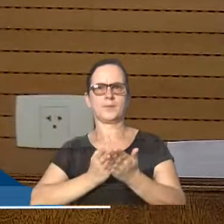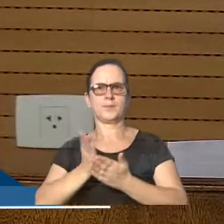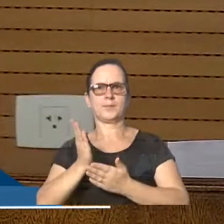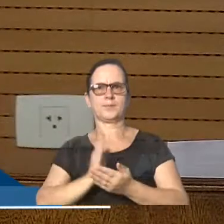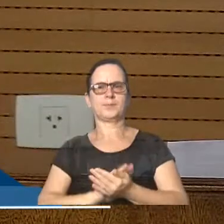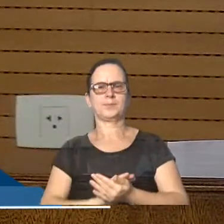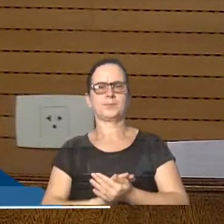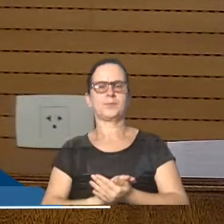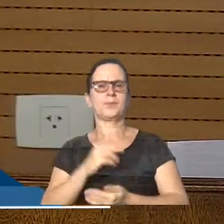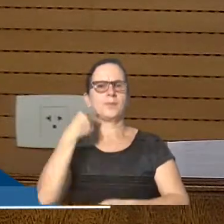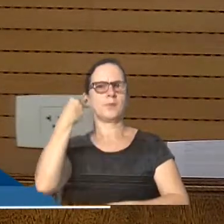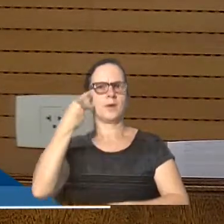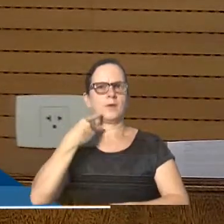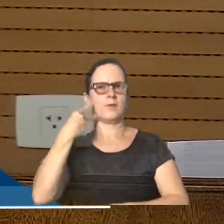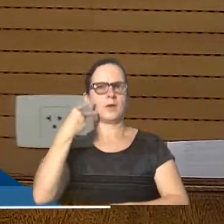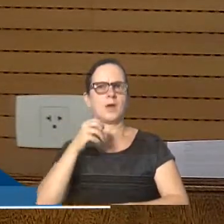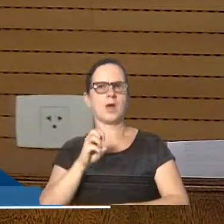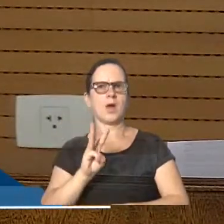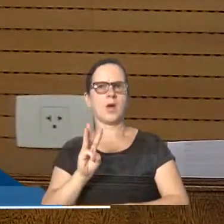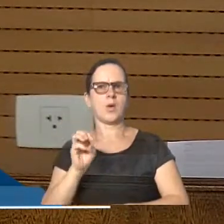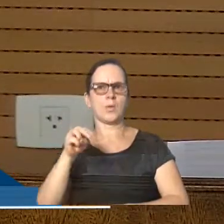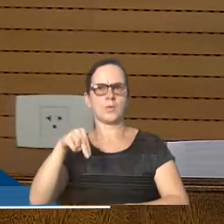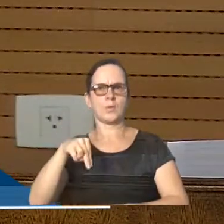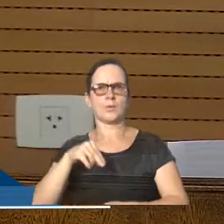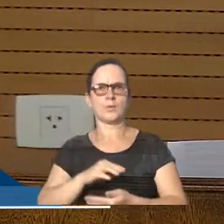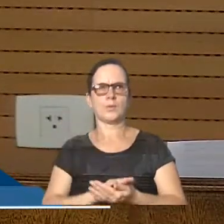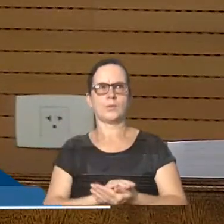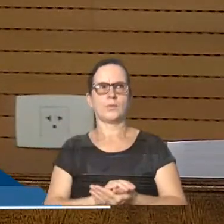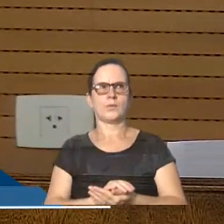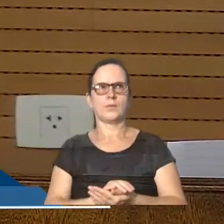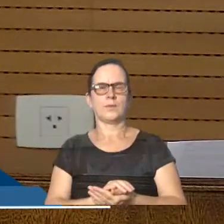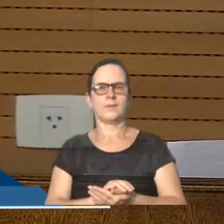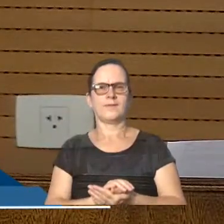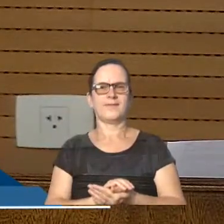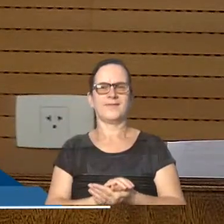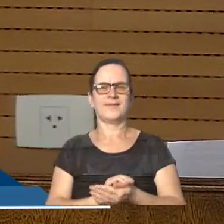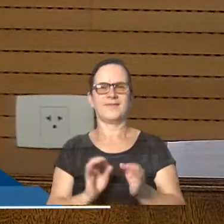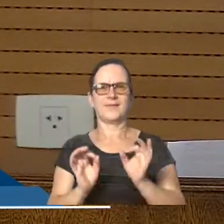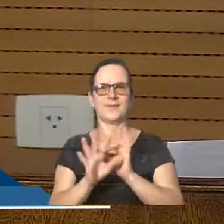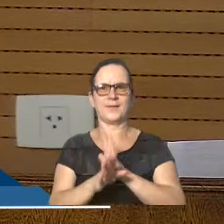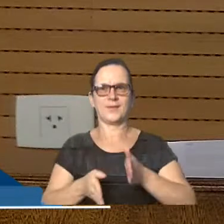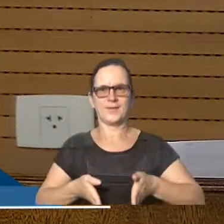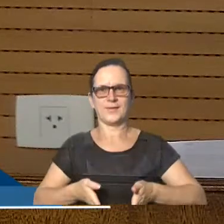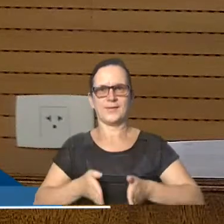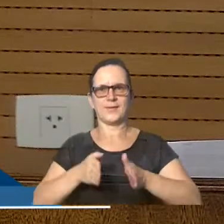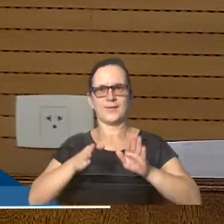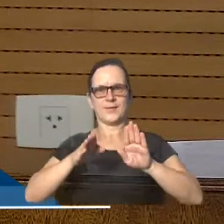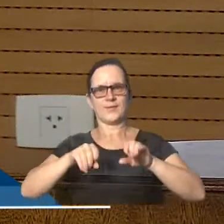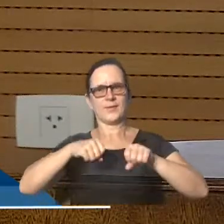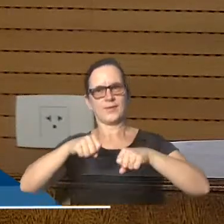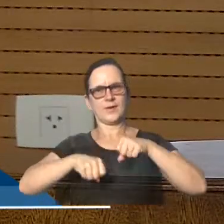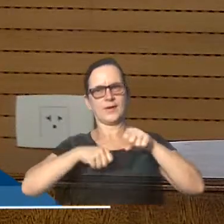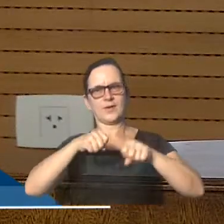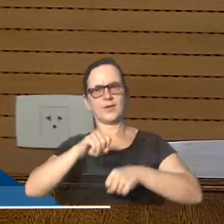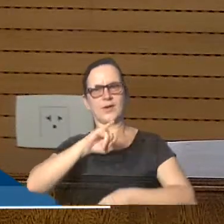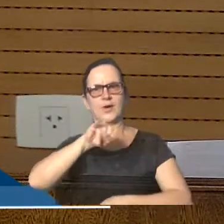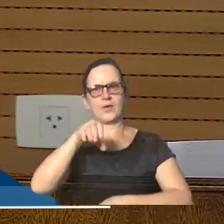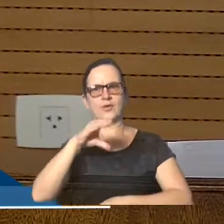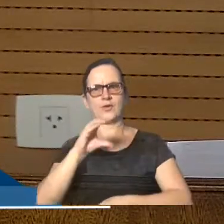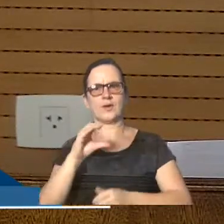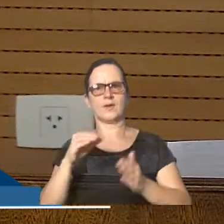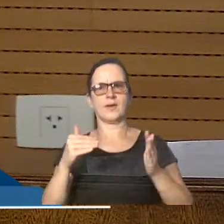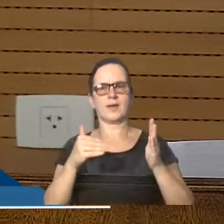Camis. Do vereador Wilson Pio dos Reis. Conclusão da ciclovia que liga o bairro Jardim Casqueiro à Ilha